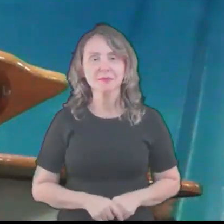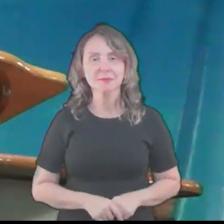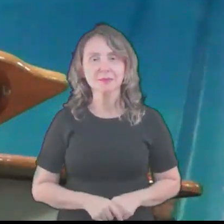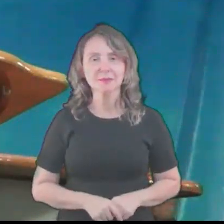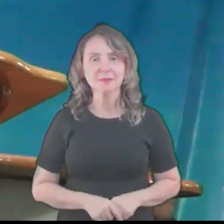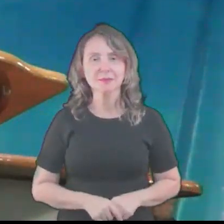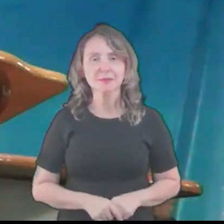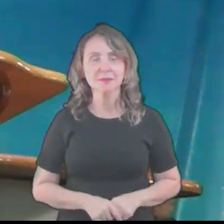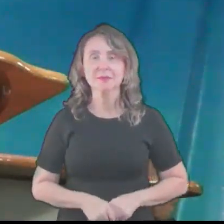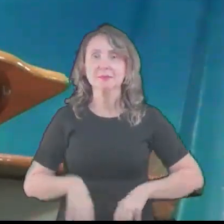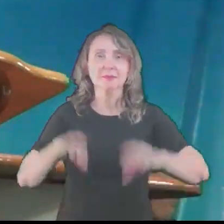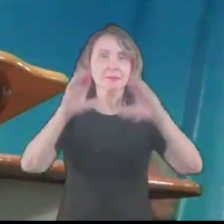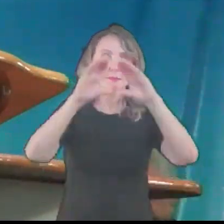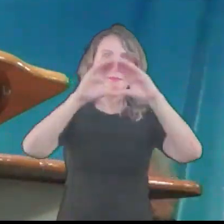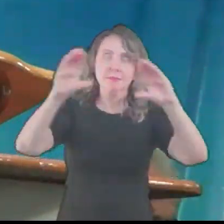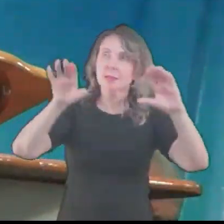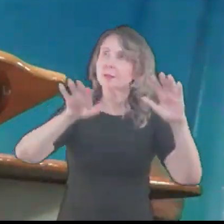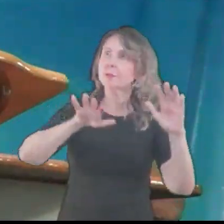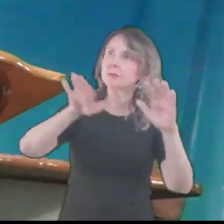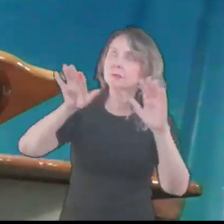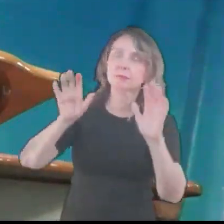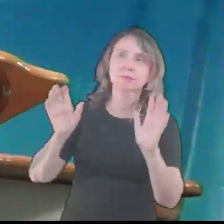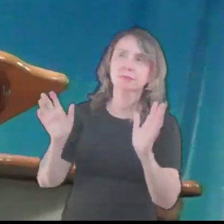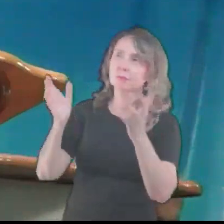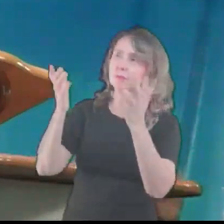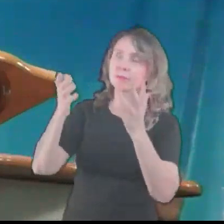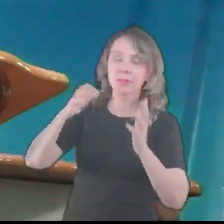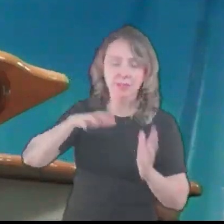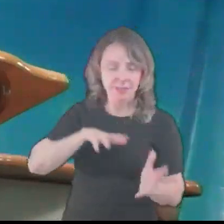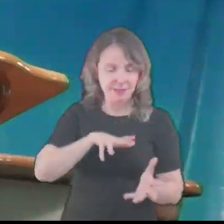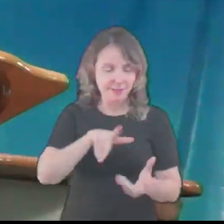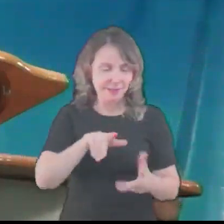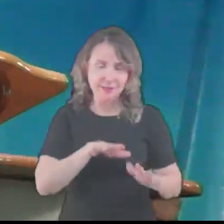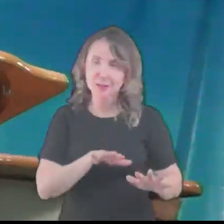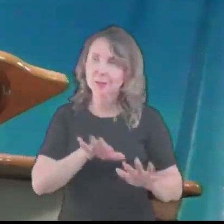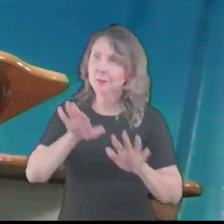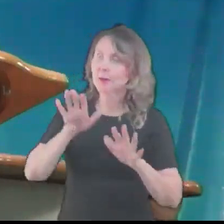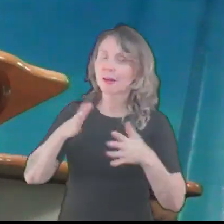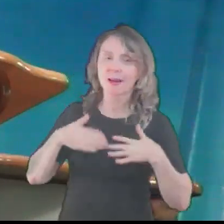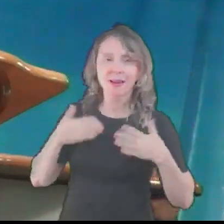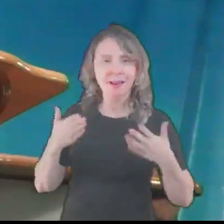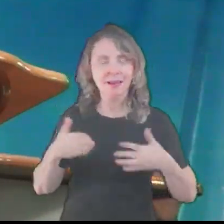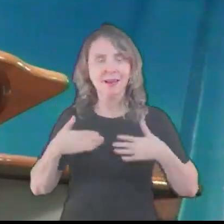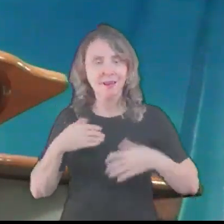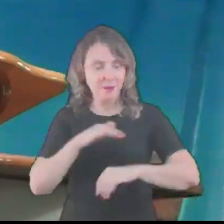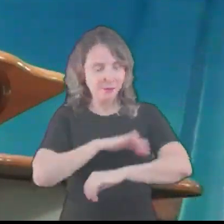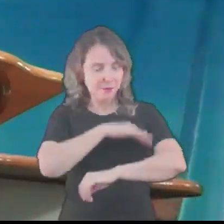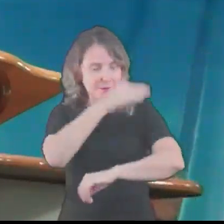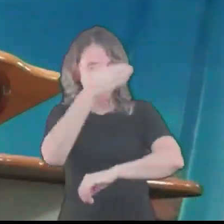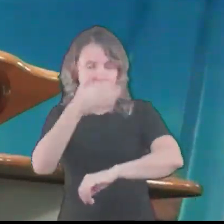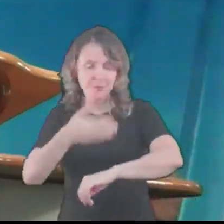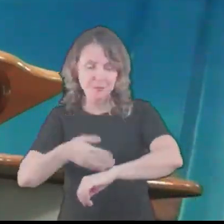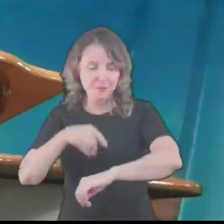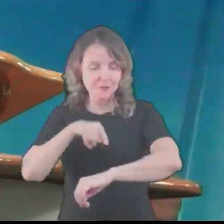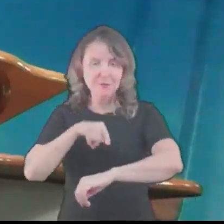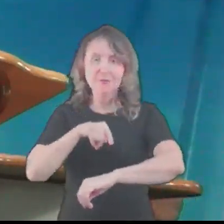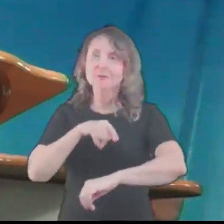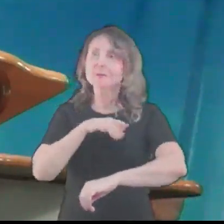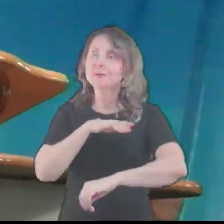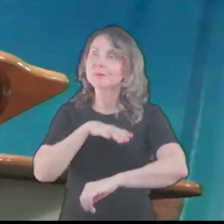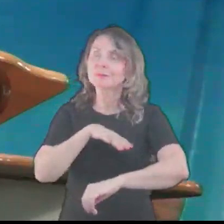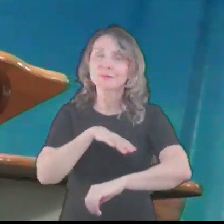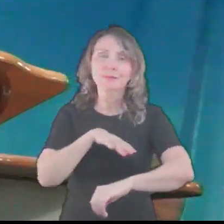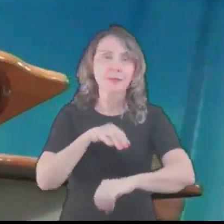Exultai, ó céus, e alegra-te, ó terra. E vós, montes, estalai